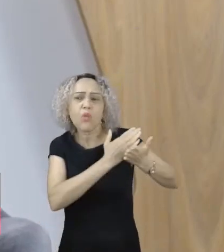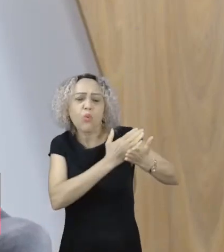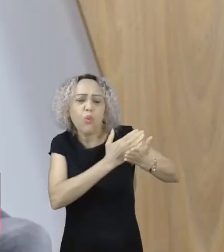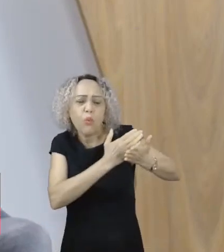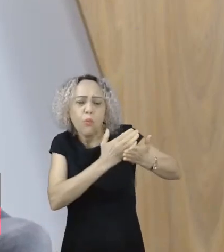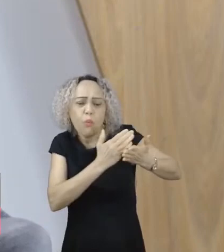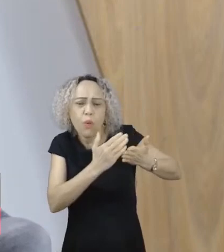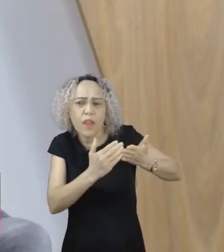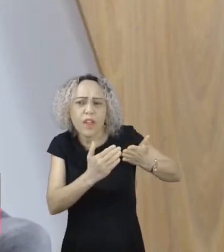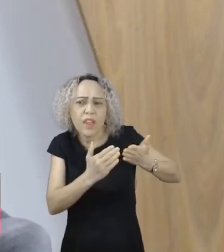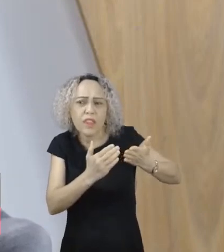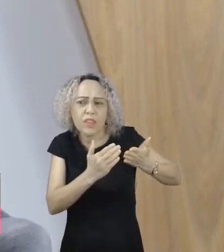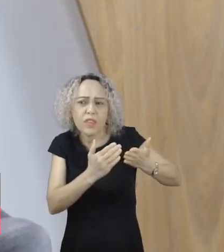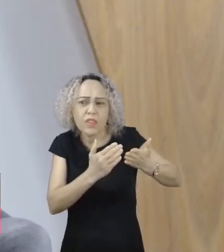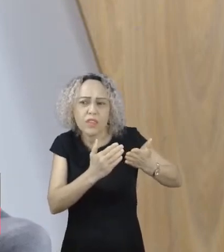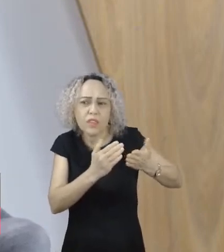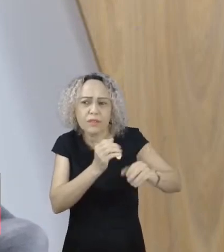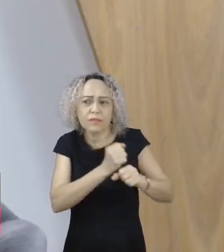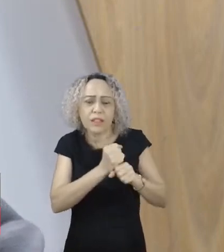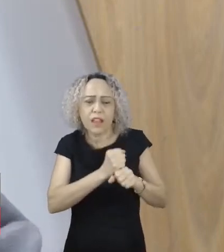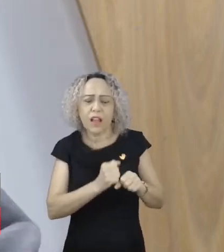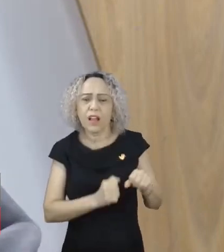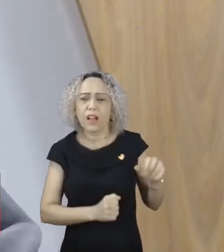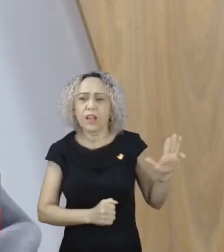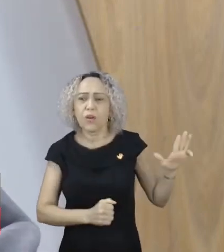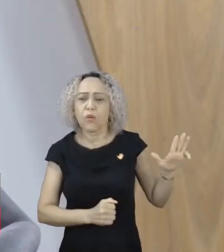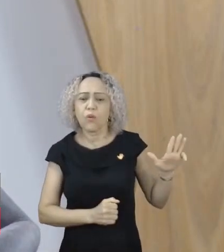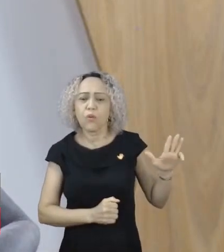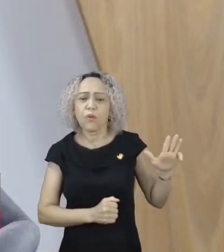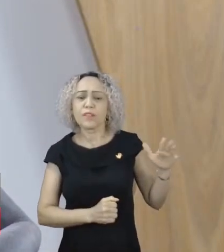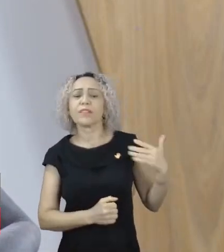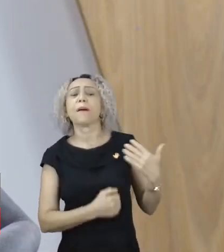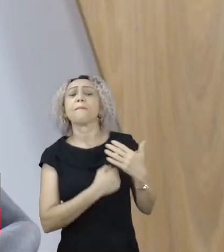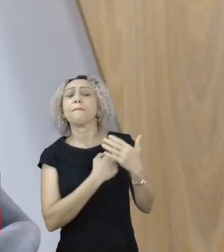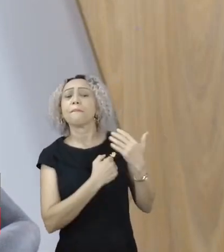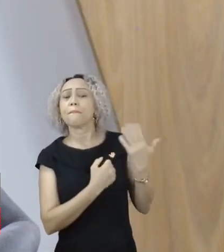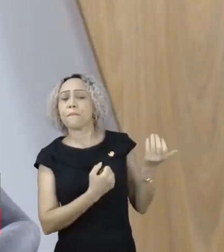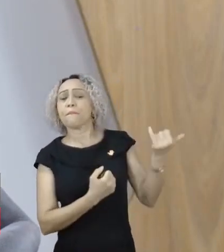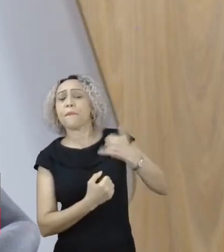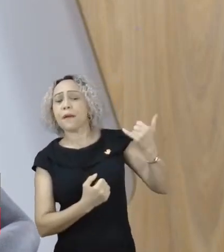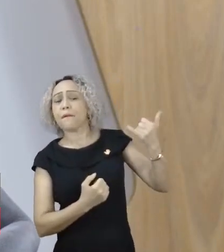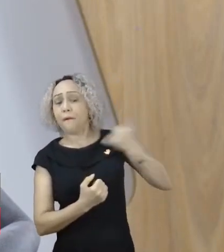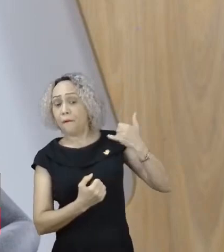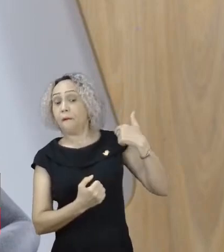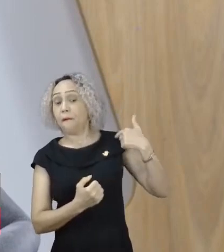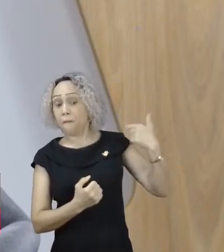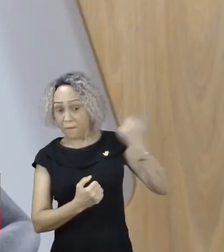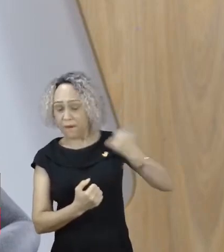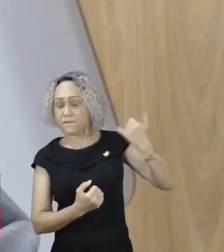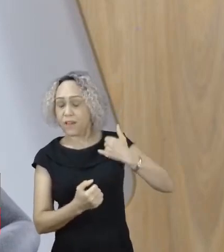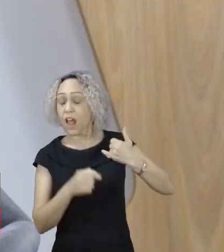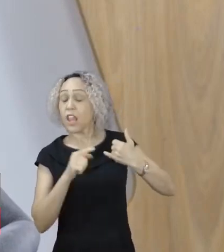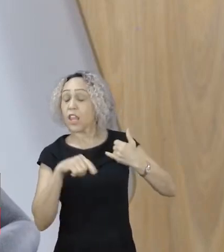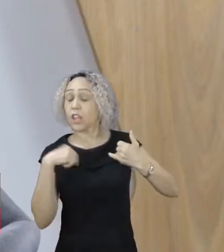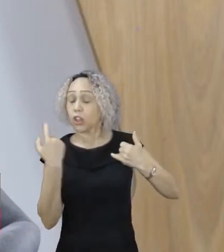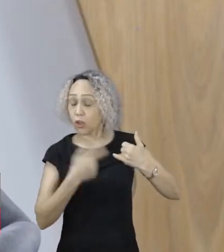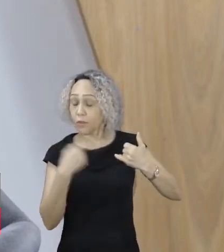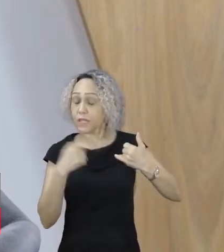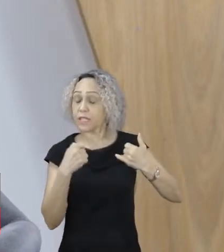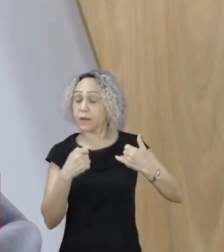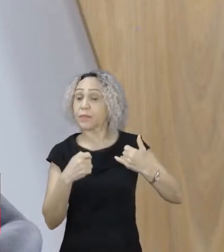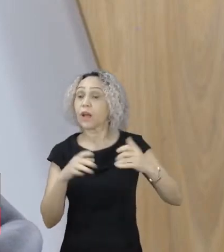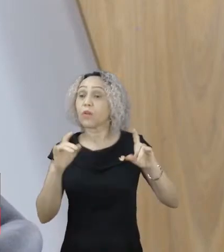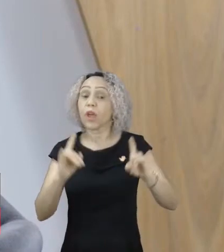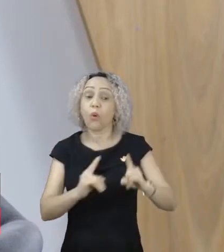ele ficava puxando meu orelha e falando, não, você tem que resolver isso, a gente precisa pegar esses imóveis da União e dar um destino correto